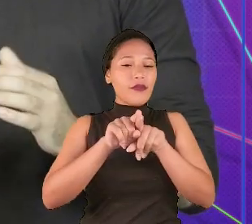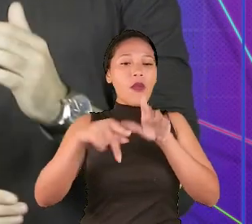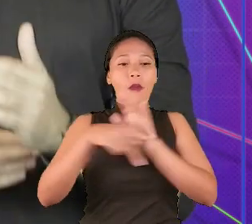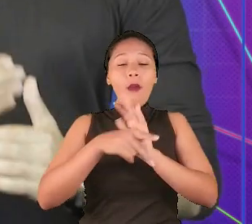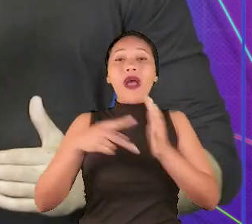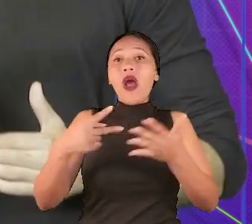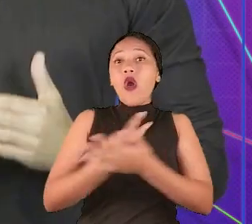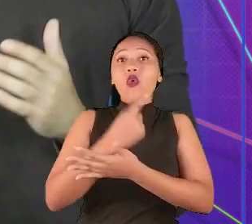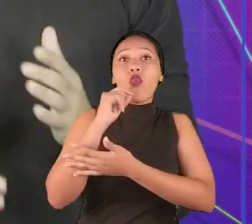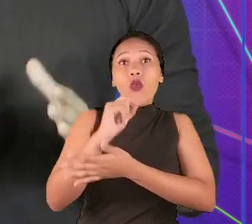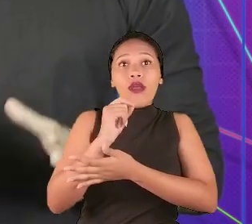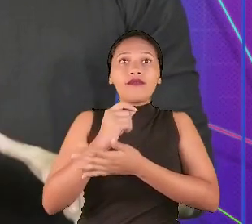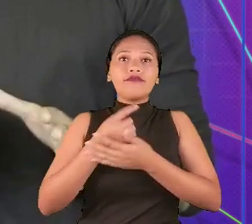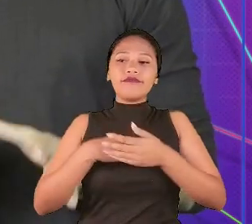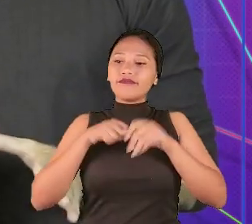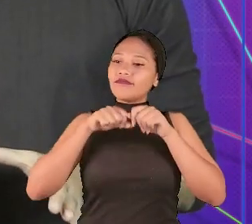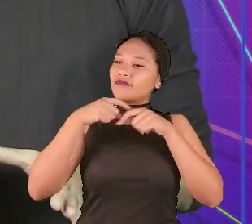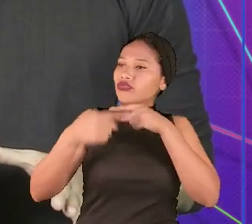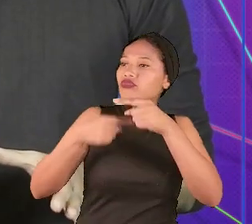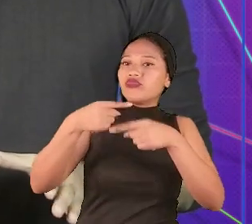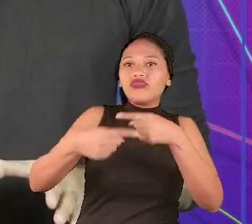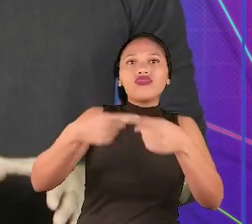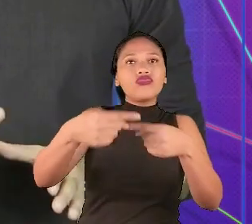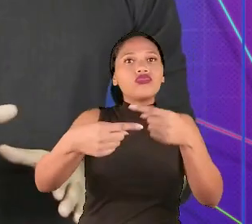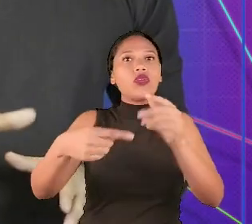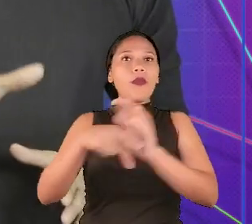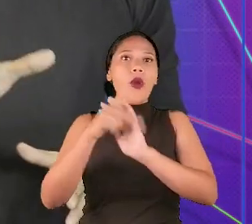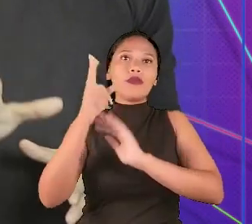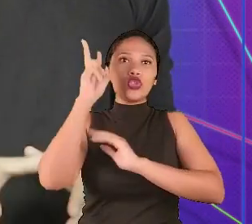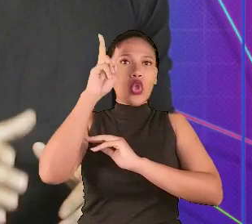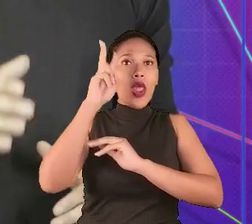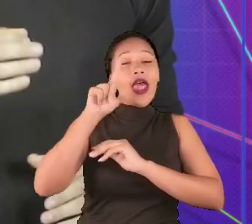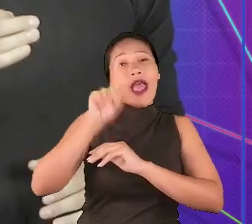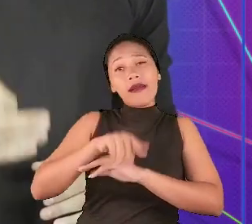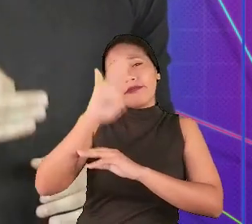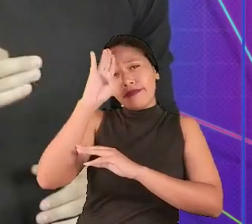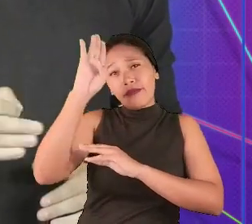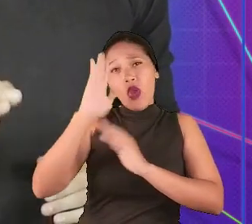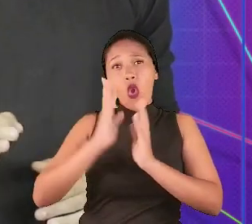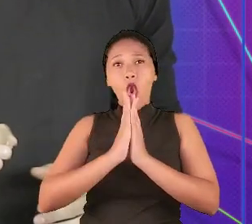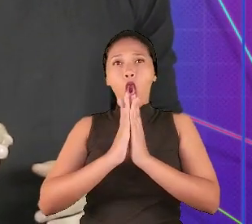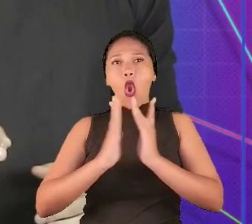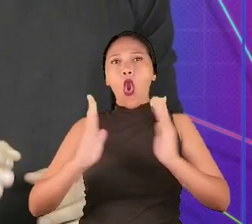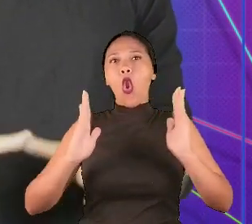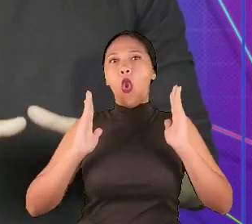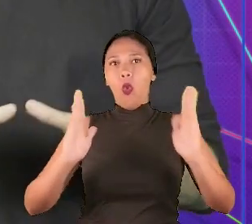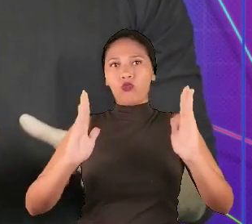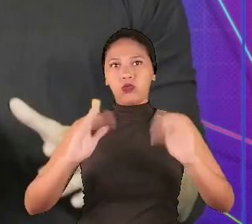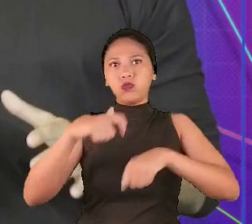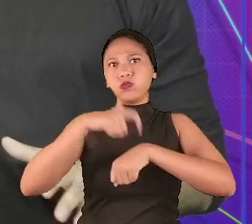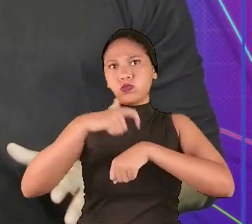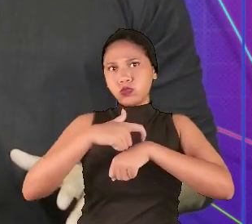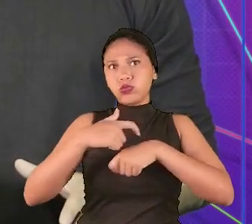parte na qual acontece o desenvolvimento da sua história. Essa possivelmente será a parte mais longa do seu jogo,